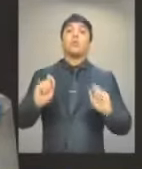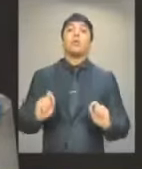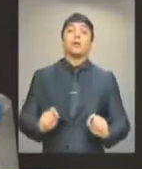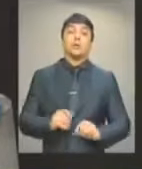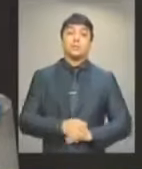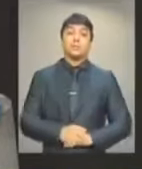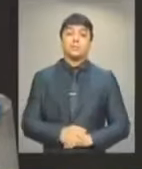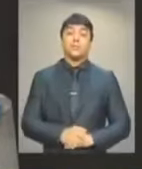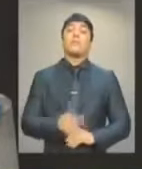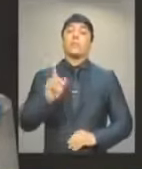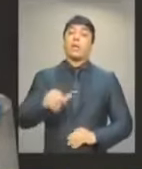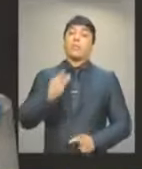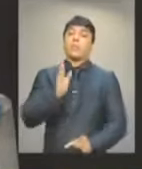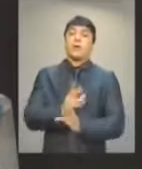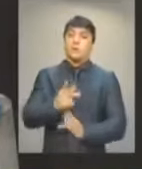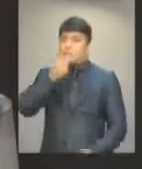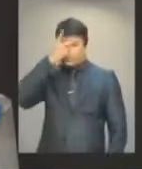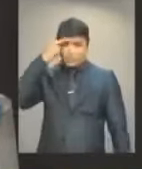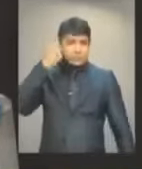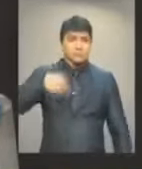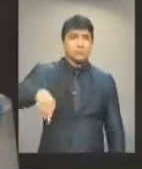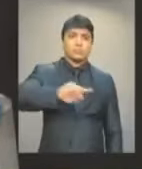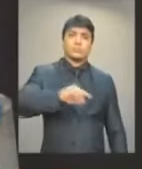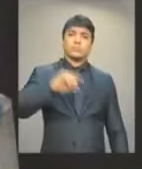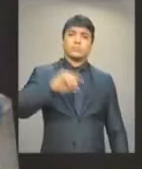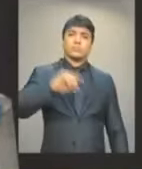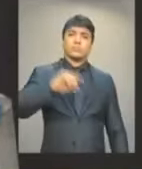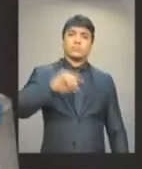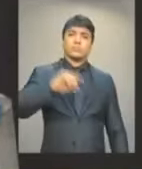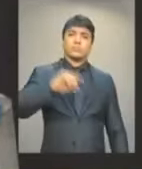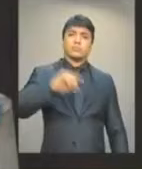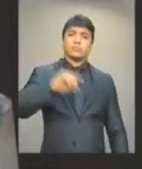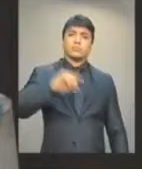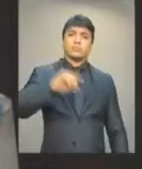Ainda bem, que os brasileiros e brasileiras